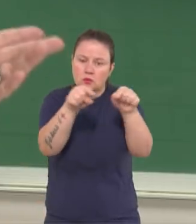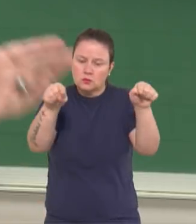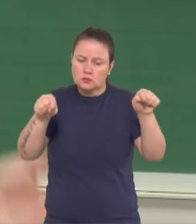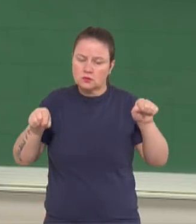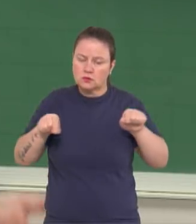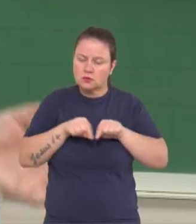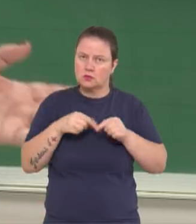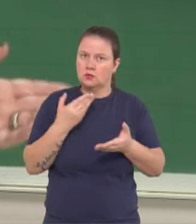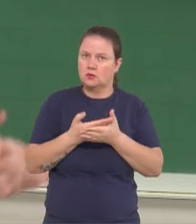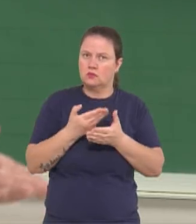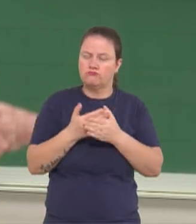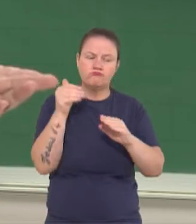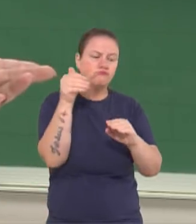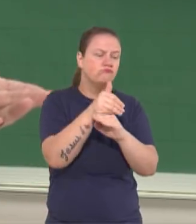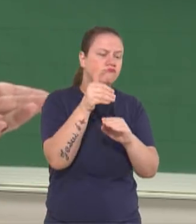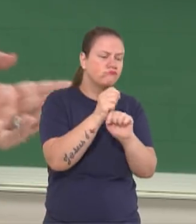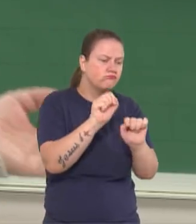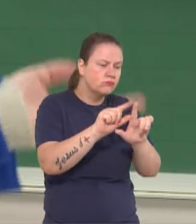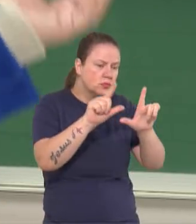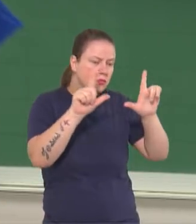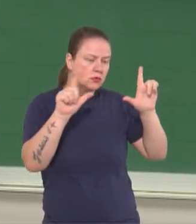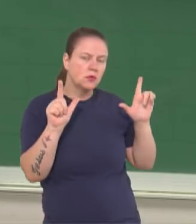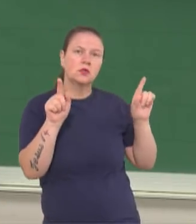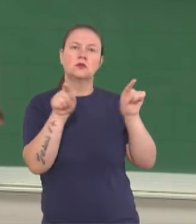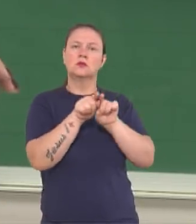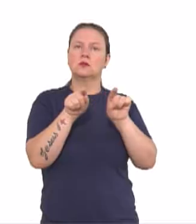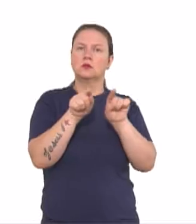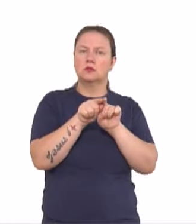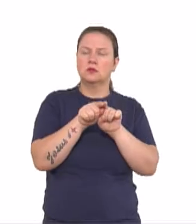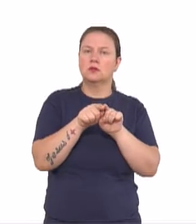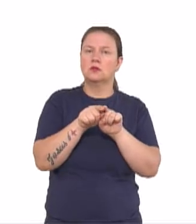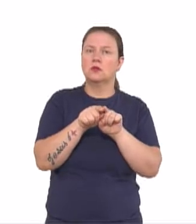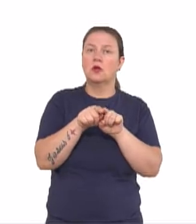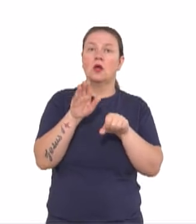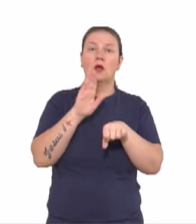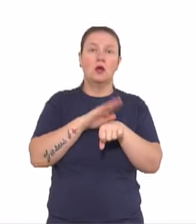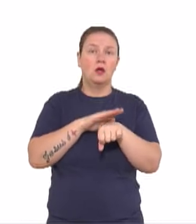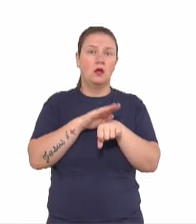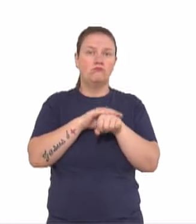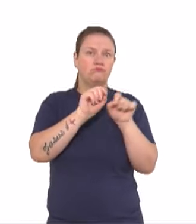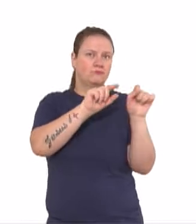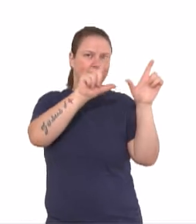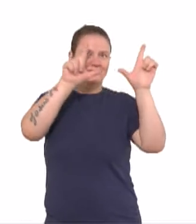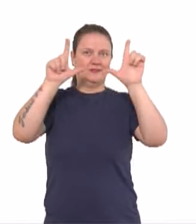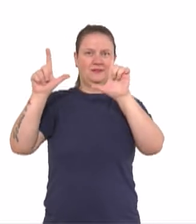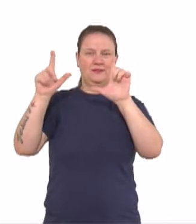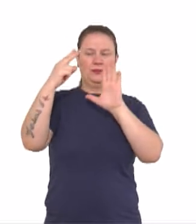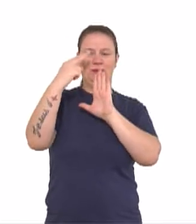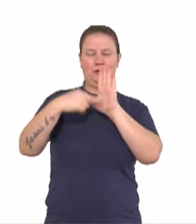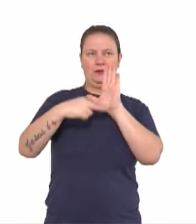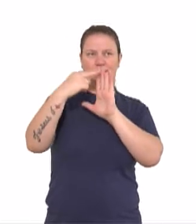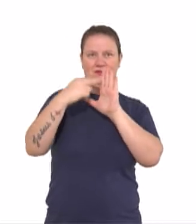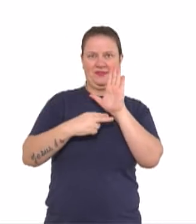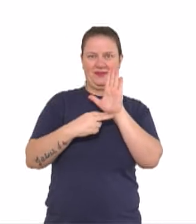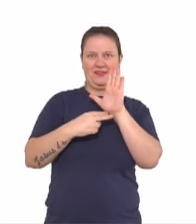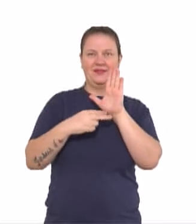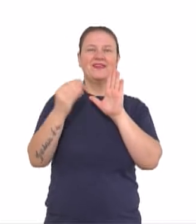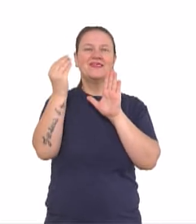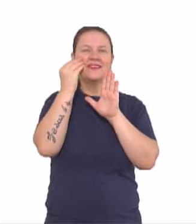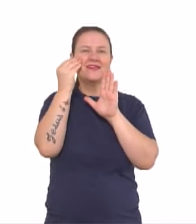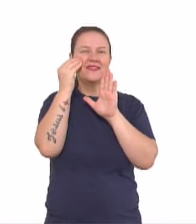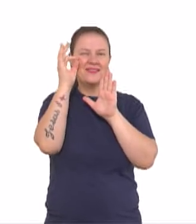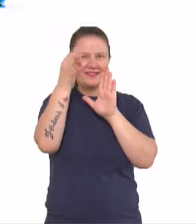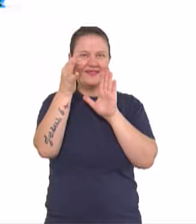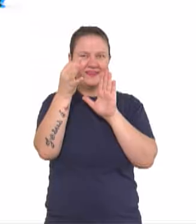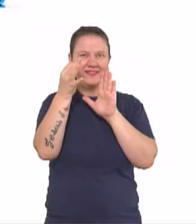podem acessá-lo, né? Também vou deixar um pouquinho aqui na tela o texto para vocês darem uma lida e tentar acertar essa questão